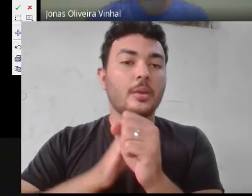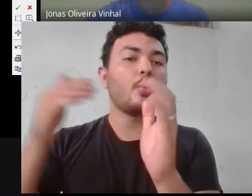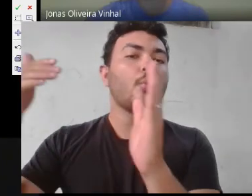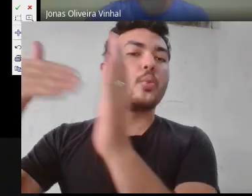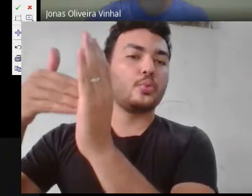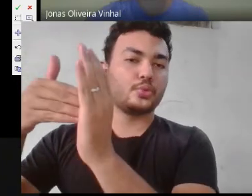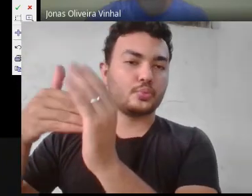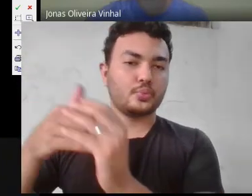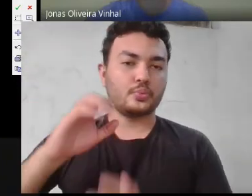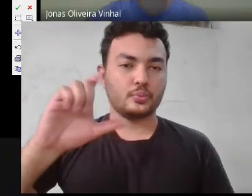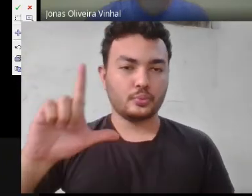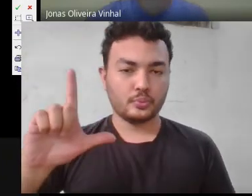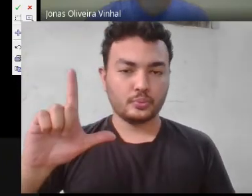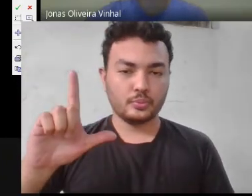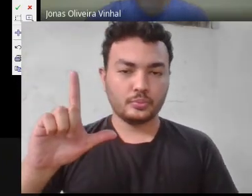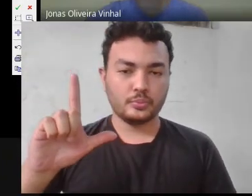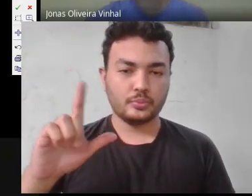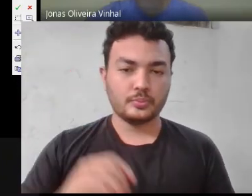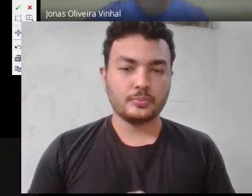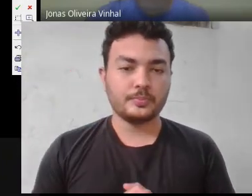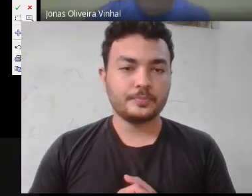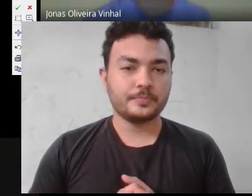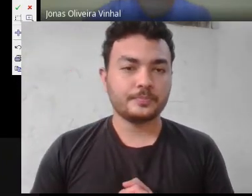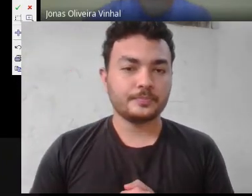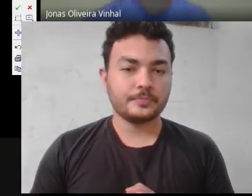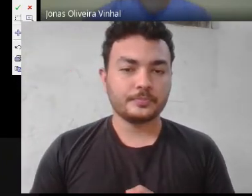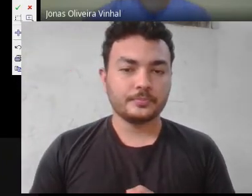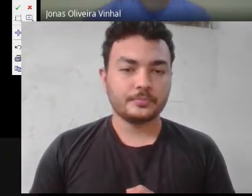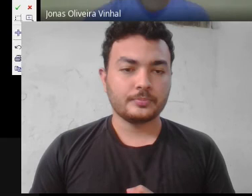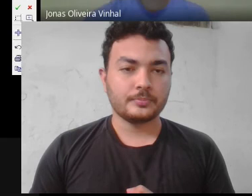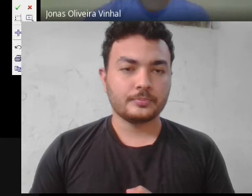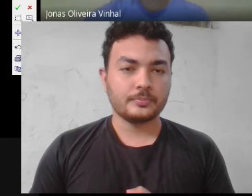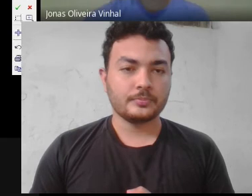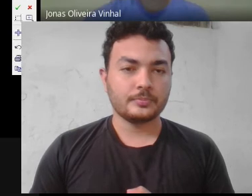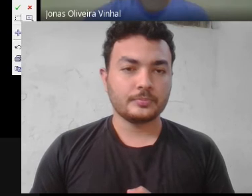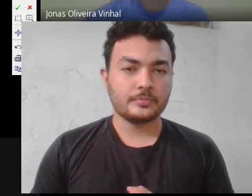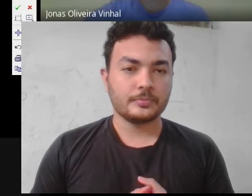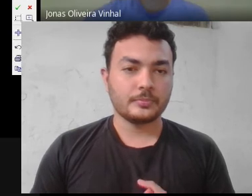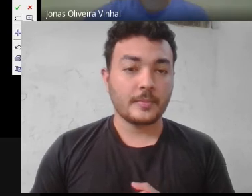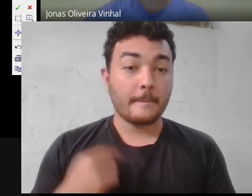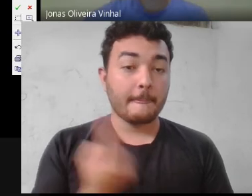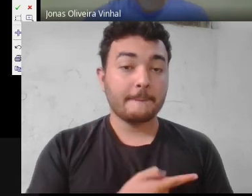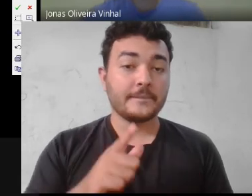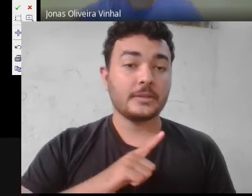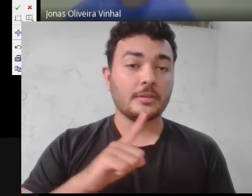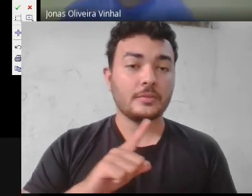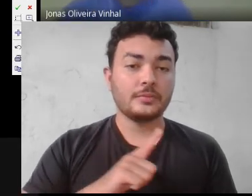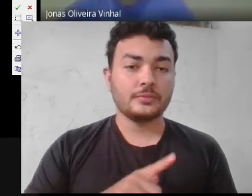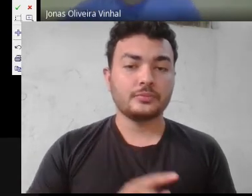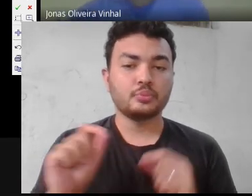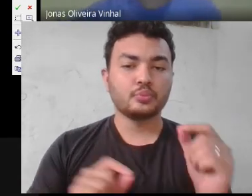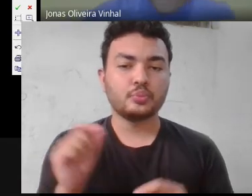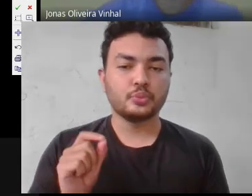valência no átomo de cloro, né, que é um halogênio na coluna 17 da tabela periódica. Enquanto a gente tem aqui, ó, no